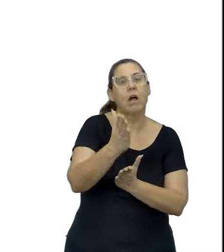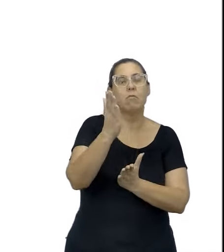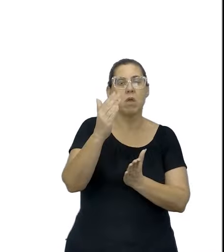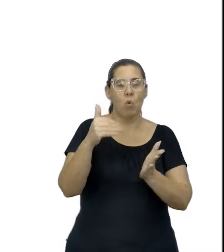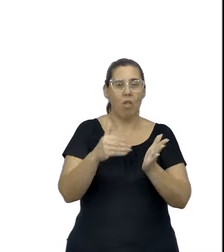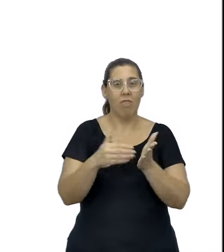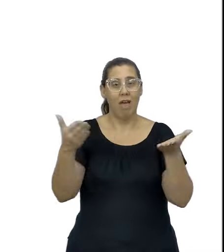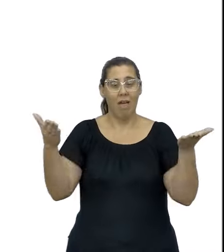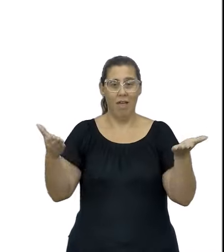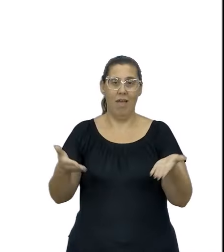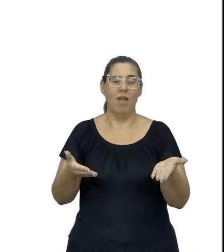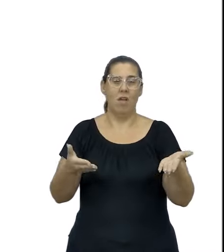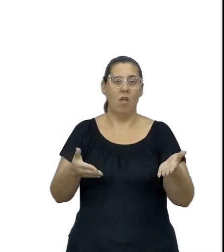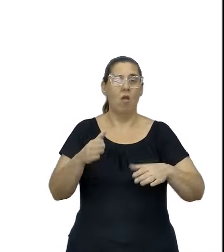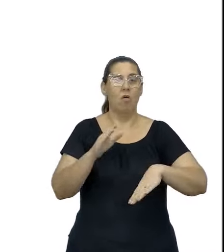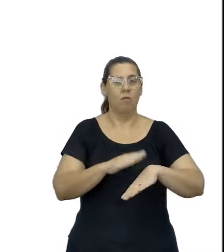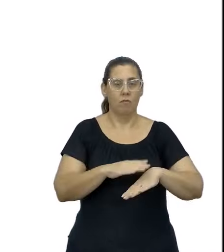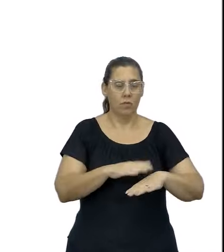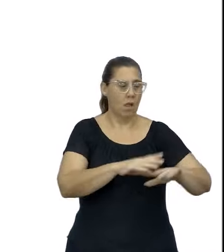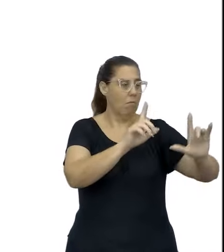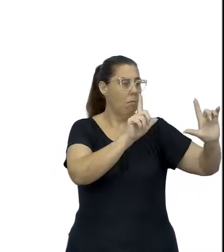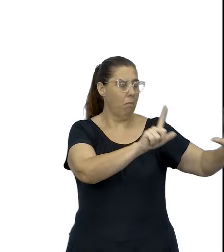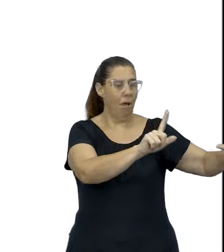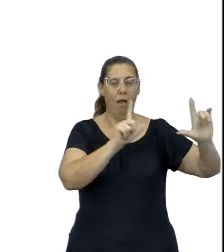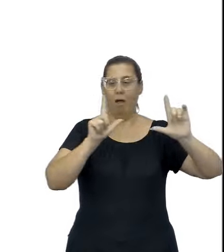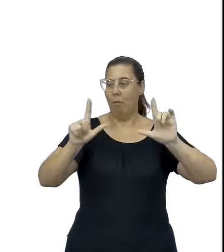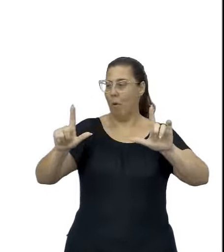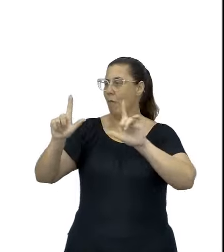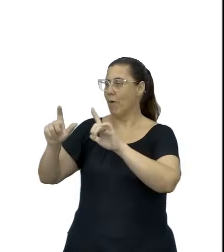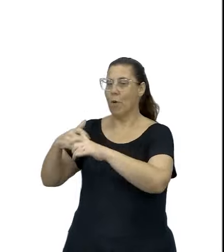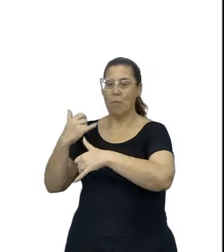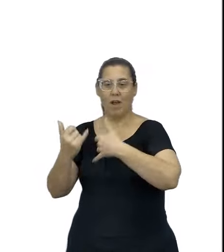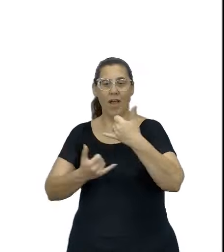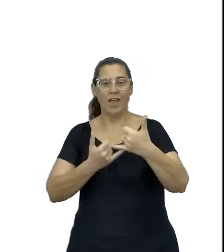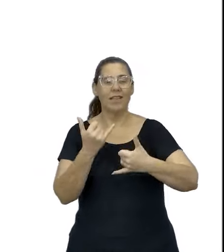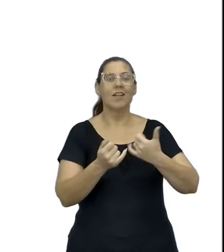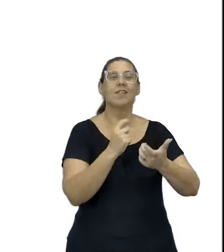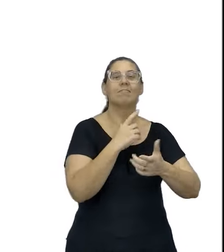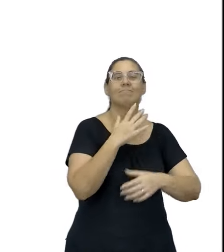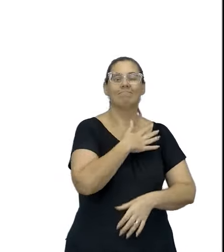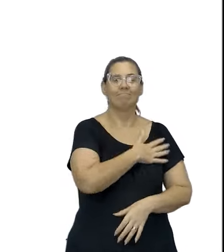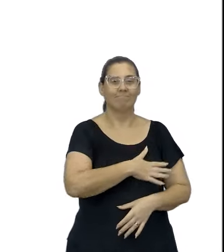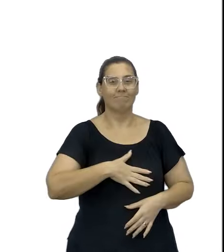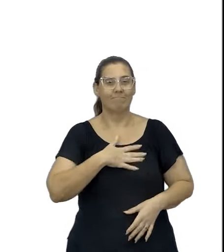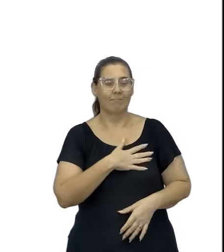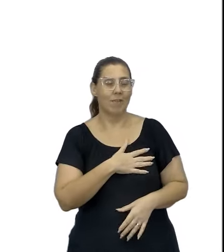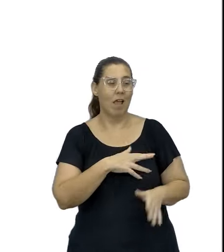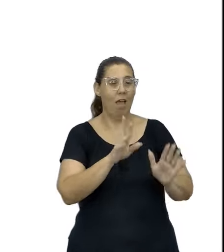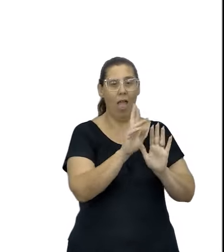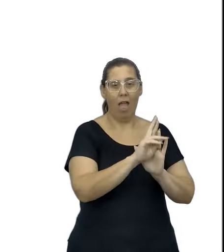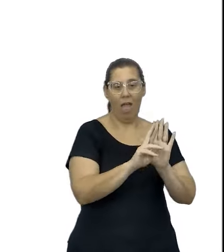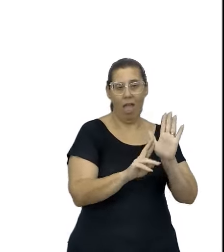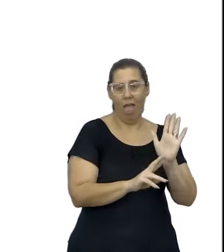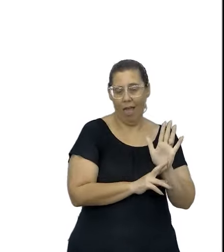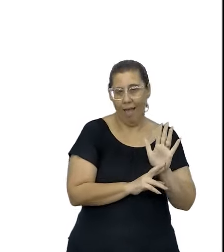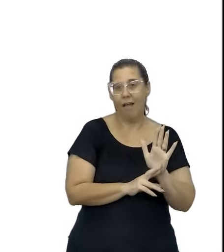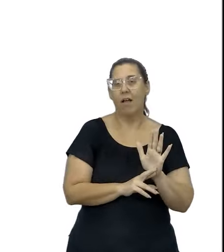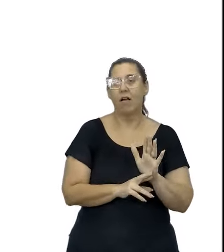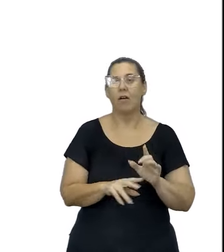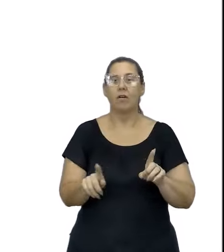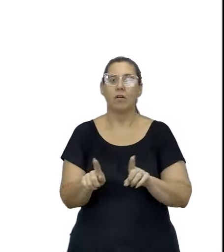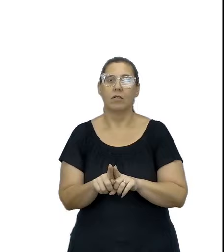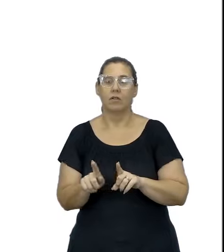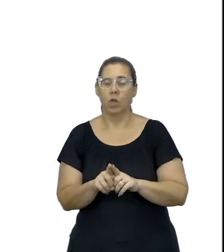aqui. Eles fizeram cartaz com brincadeiras favoritas, leituras de regras de 2 brincadeiras, enquete